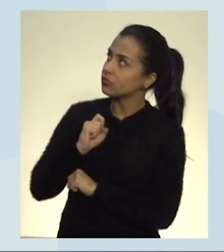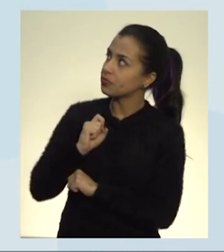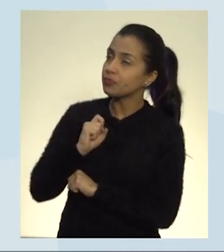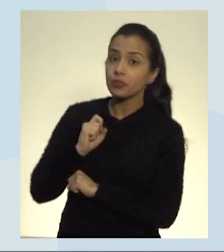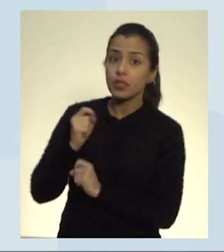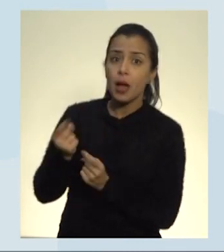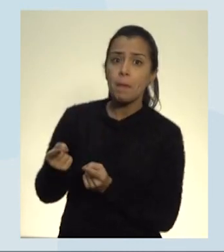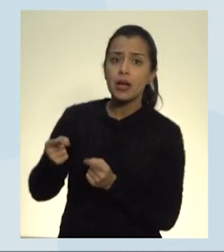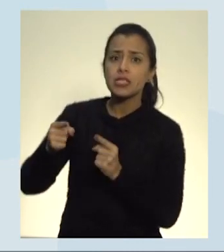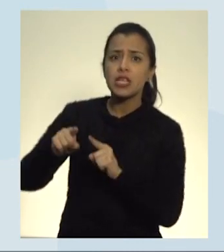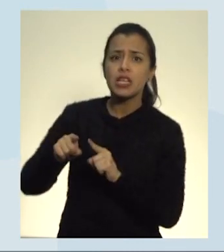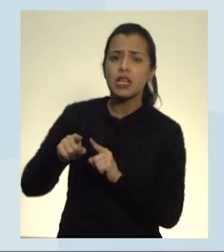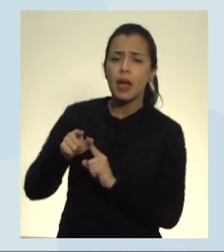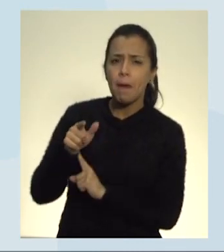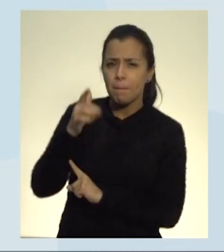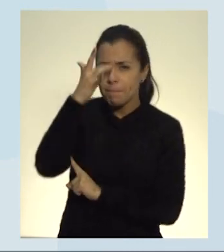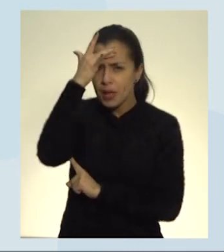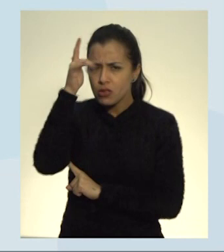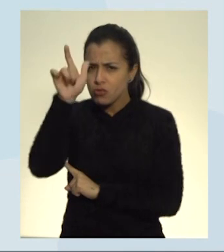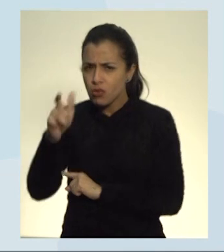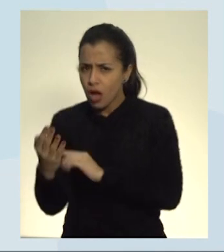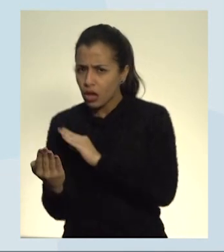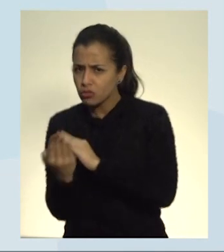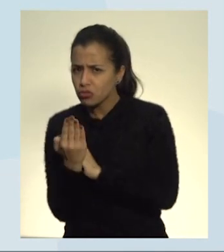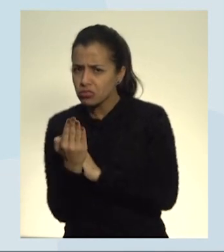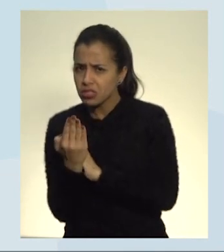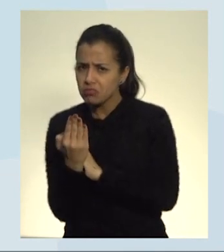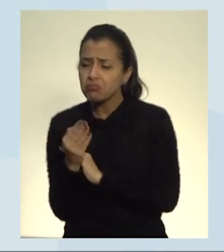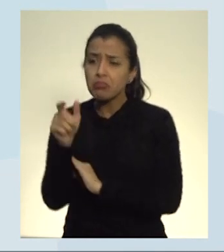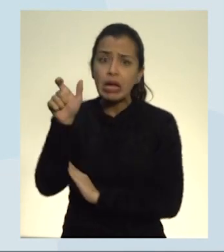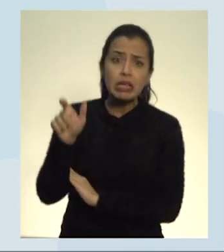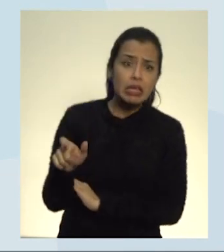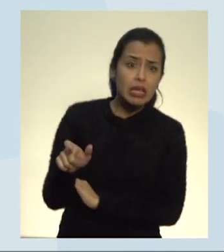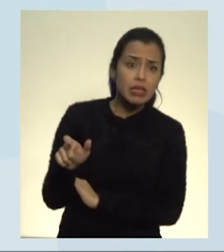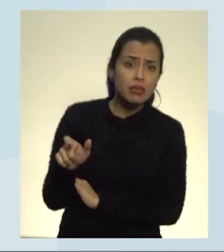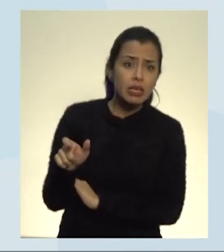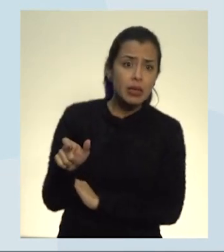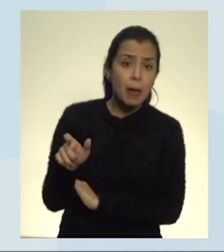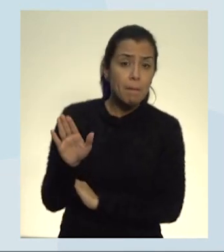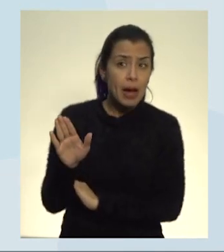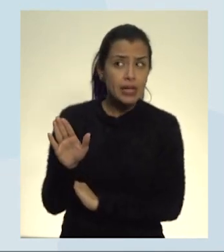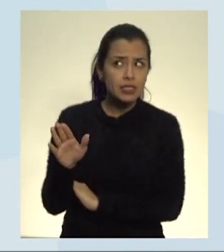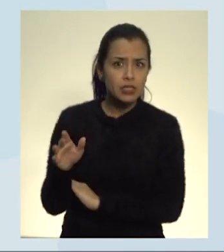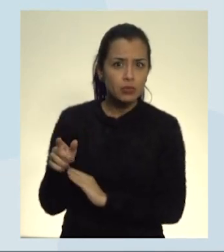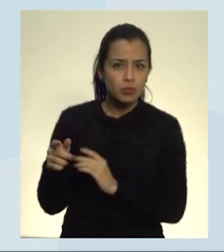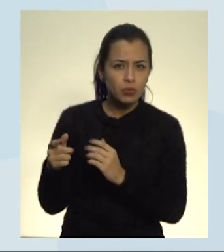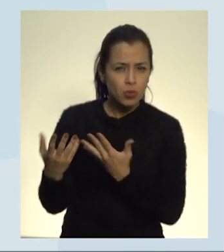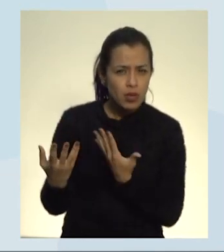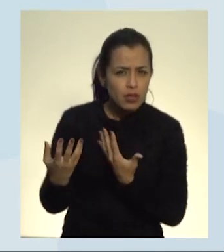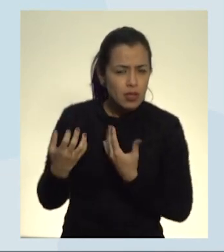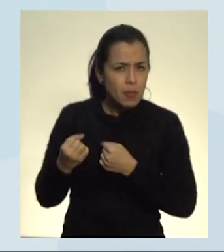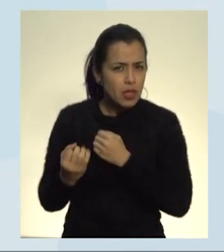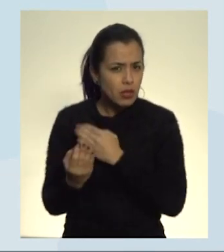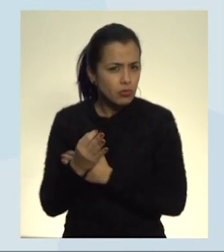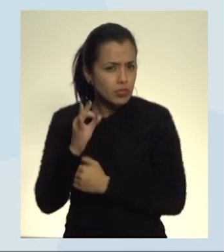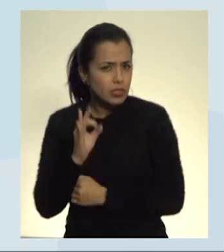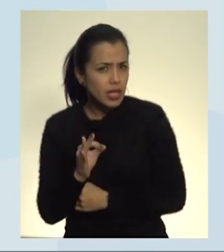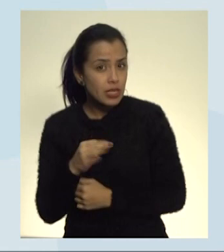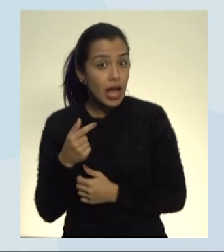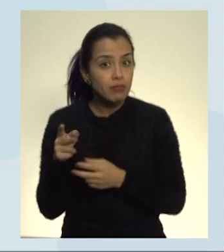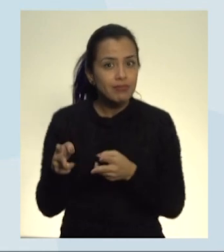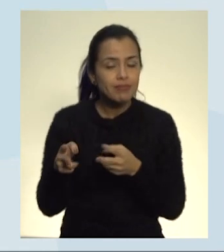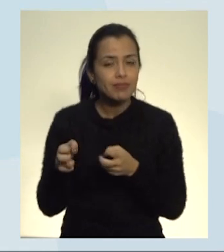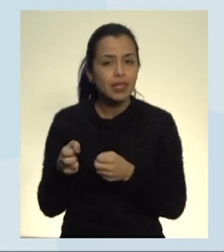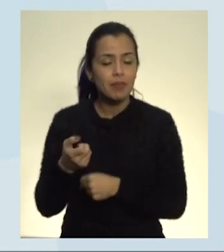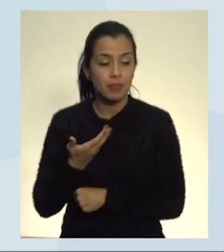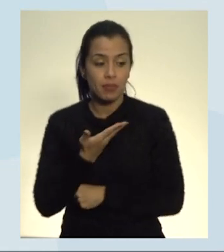Você está recebendo a ajuda que necessita? E aí, nesse quem ajuda, percebam os colegas que ajudam vocês, os professores